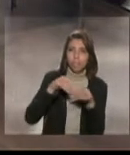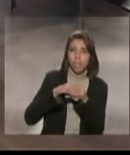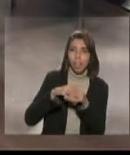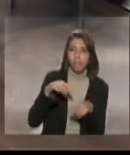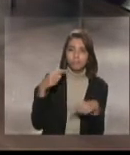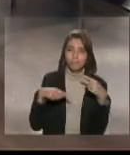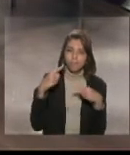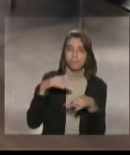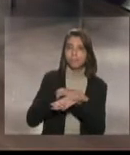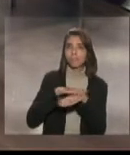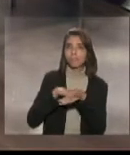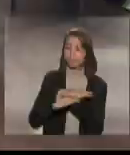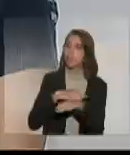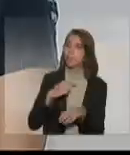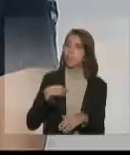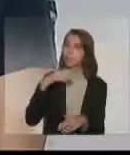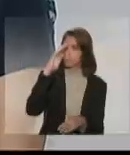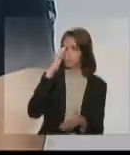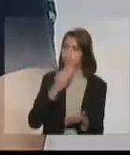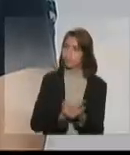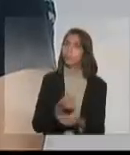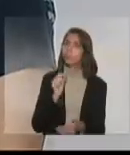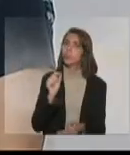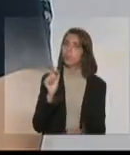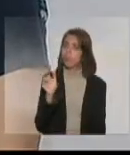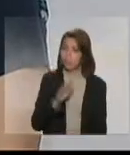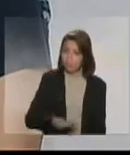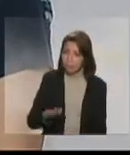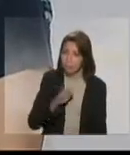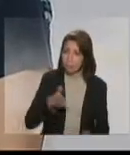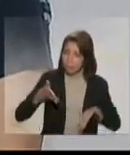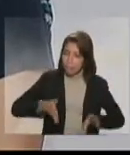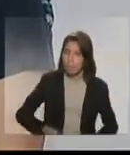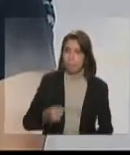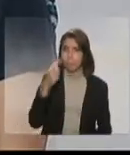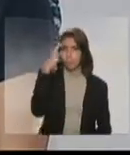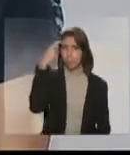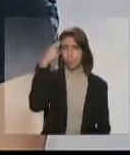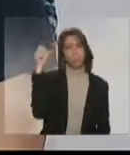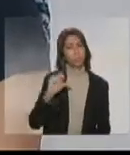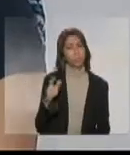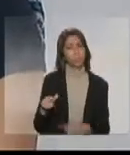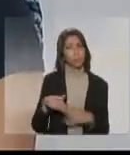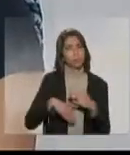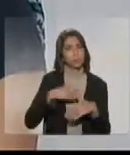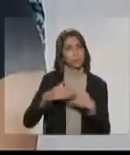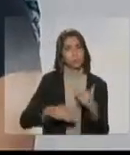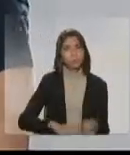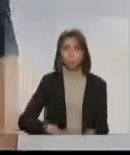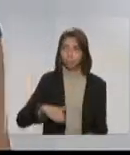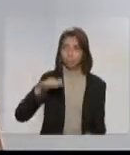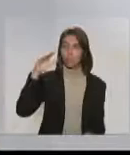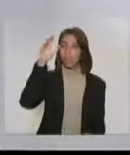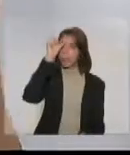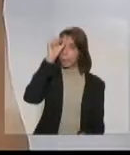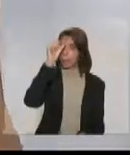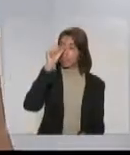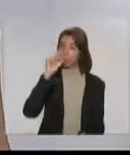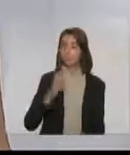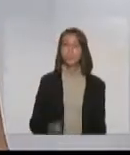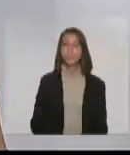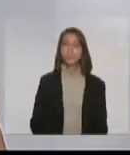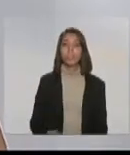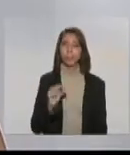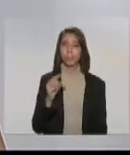para debater esses assuntos porque eu acredito piamente que a criança não nasce com esse pensamento ela vai aprendendo esse pensamento teve recentemente